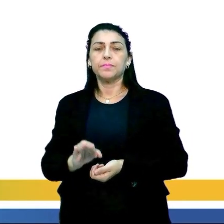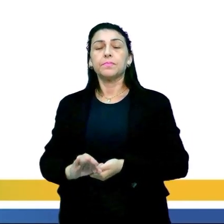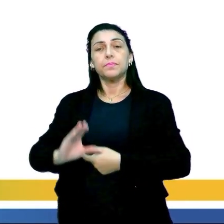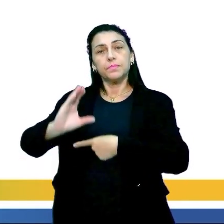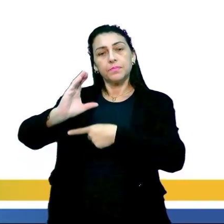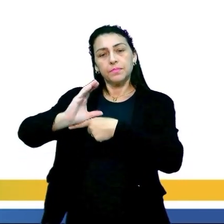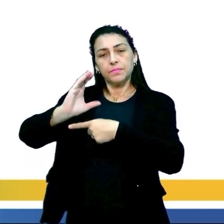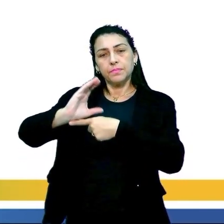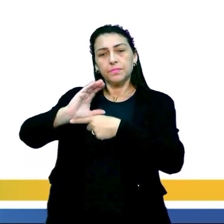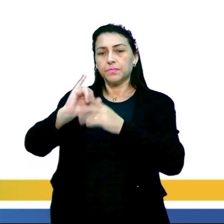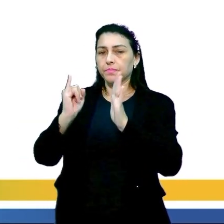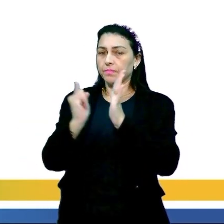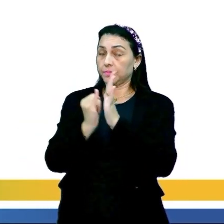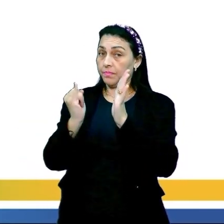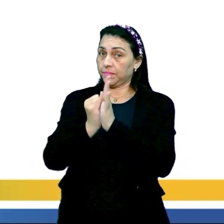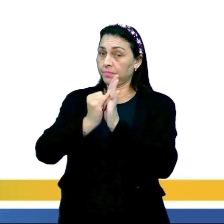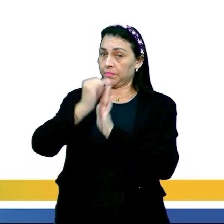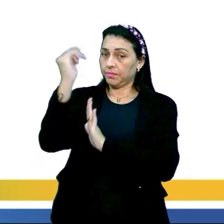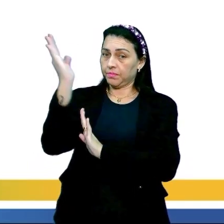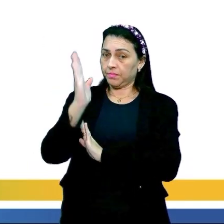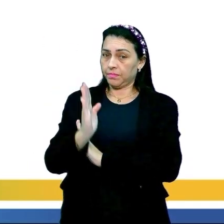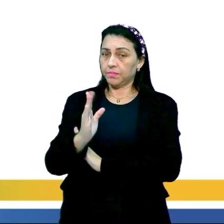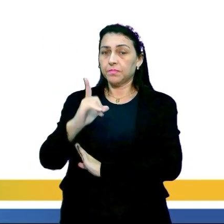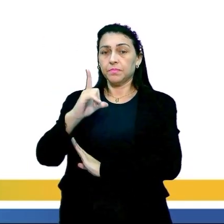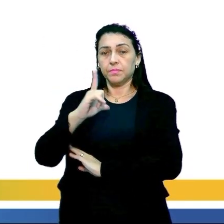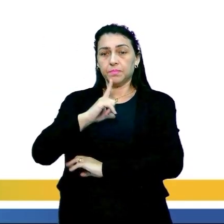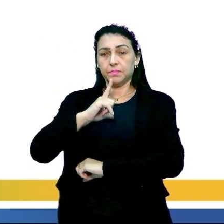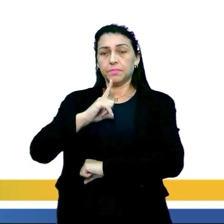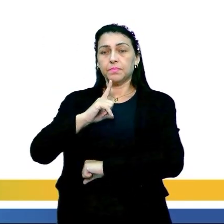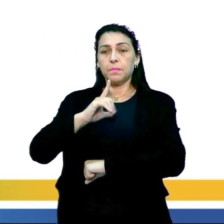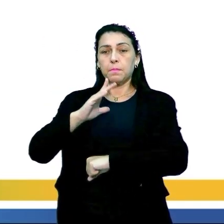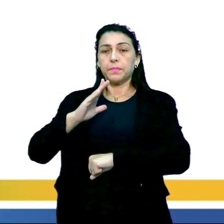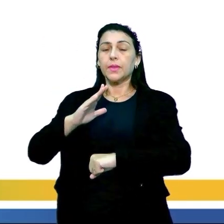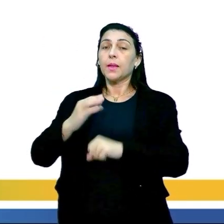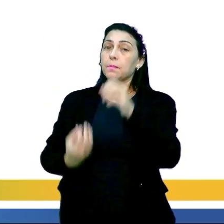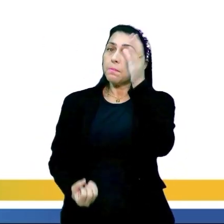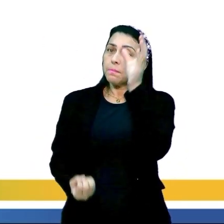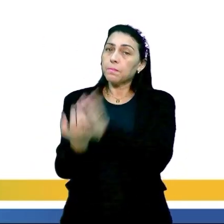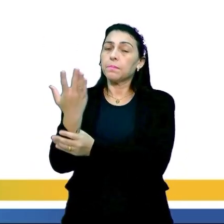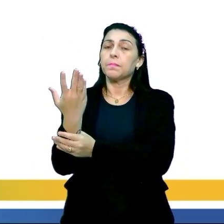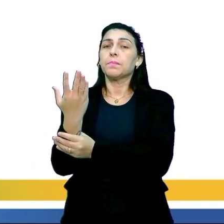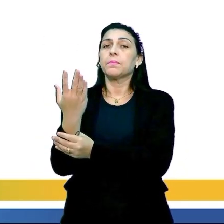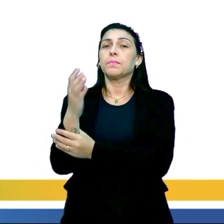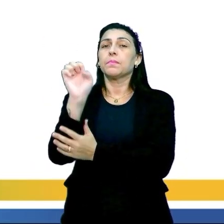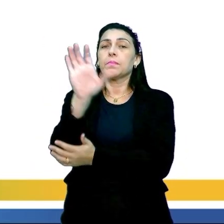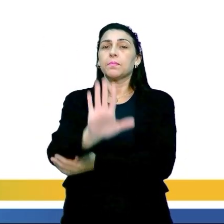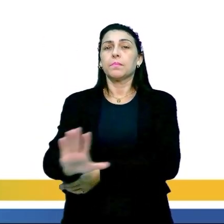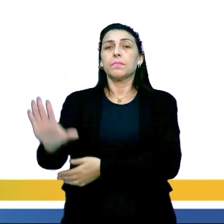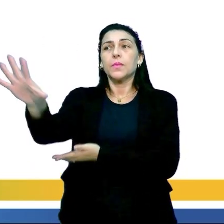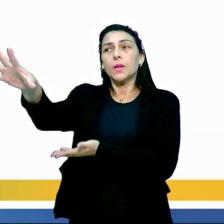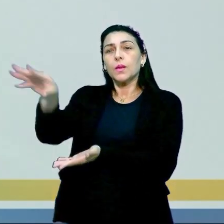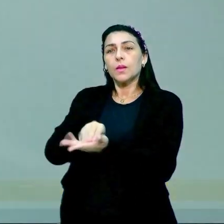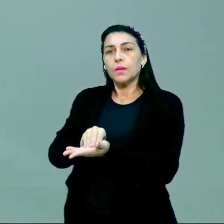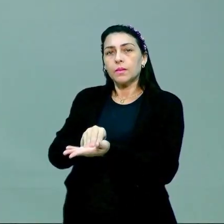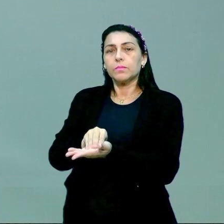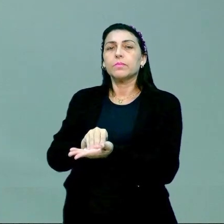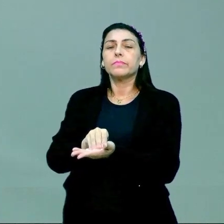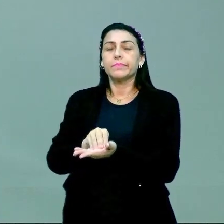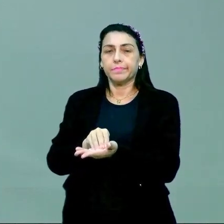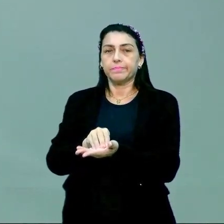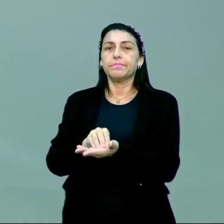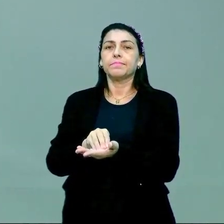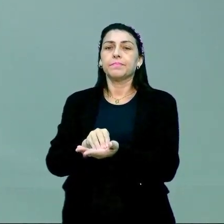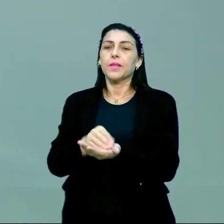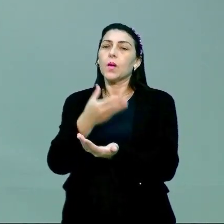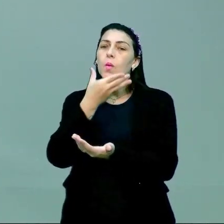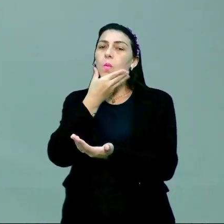expressa na letra C. As instituições no Brasil têm origens europeias. Então,